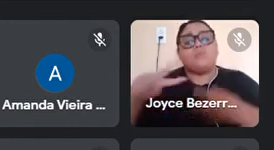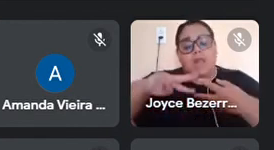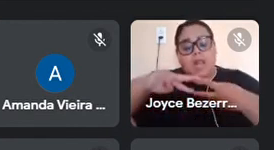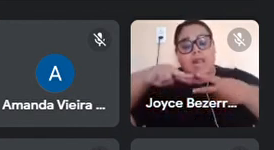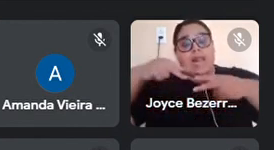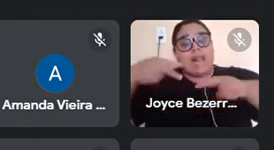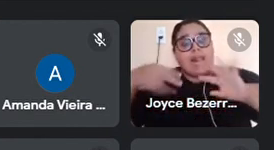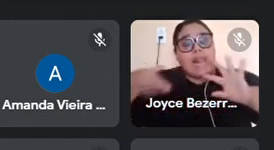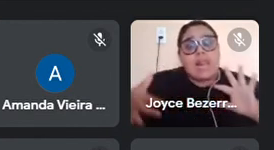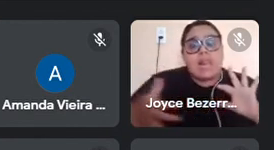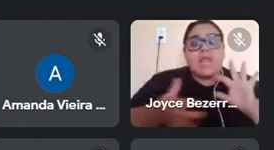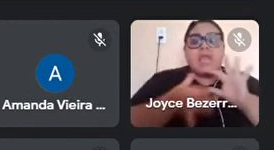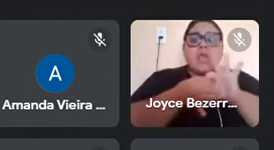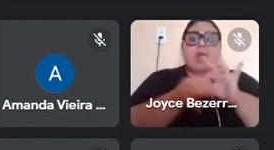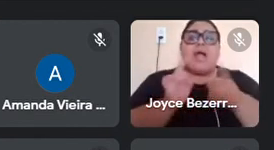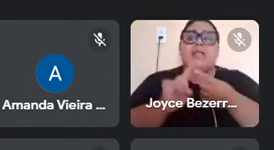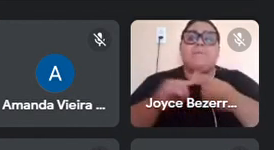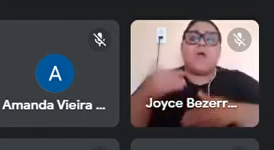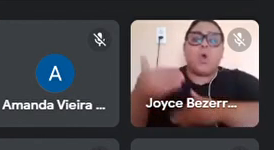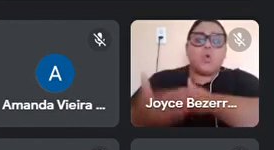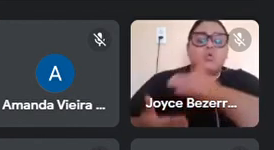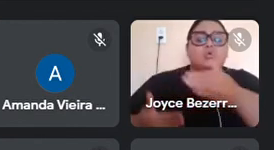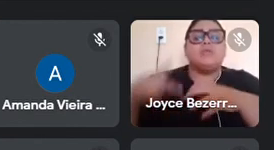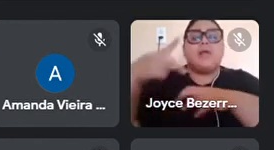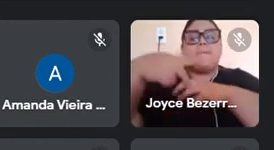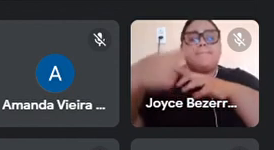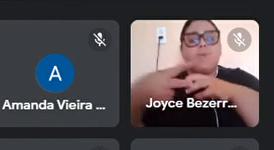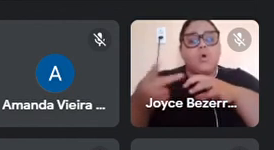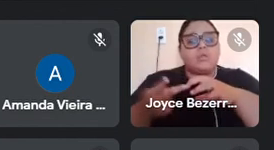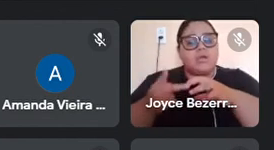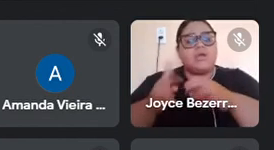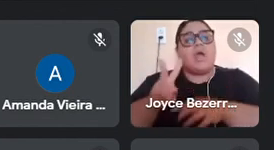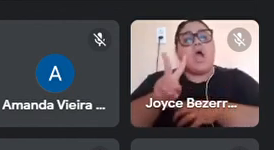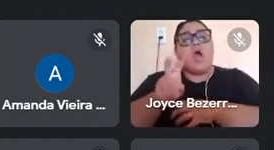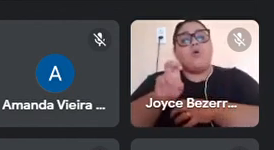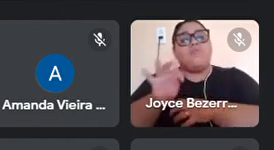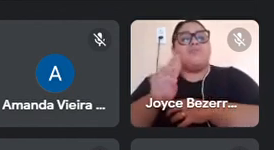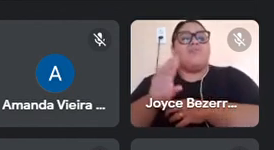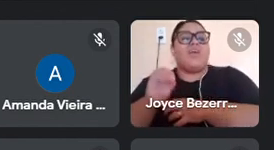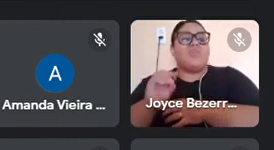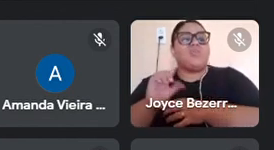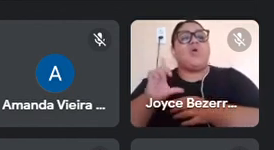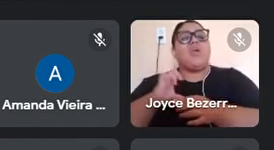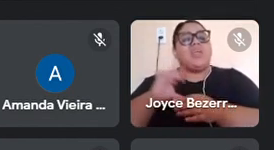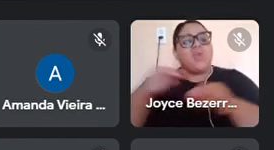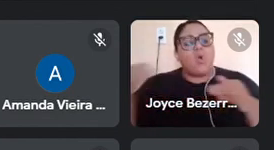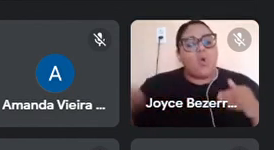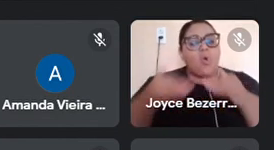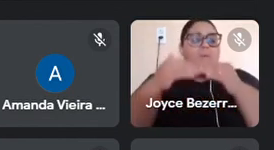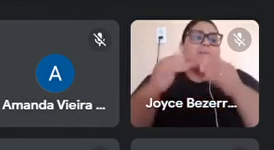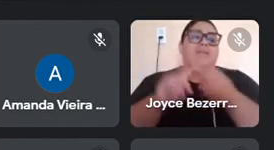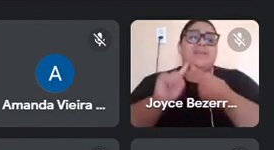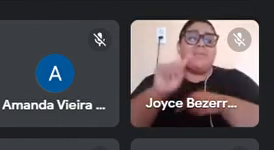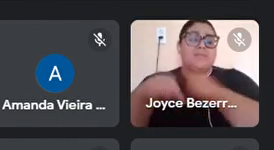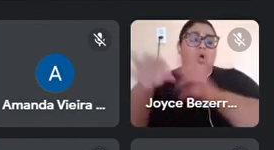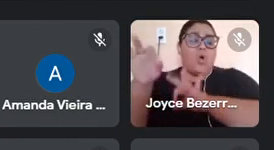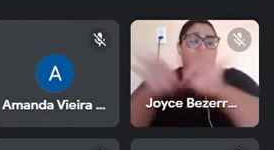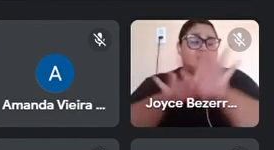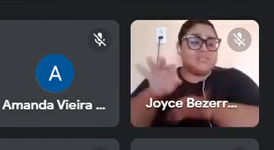para ligar aqui a sequência da proteína ao vetor recombinante. Depois de preparar o vetor, tem